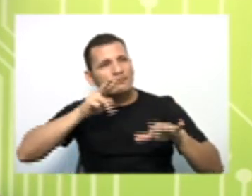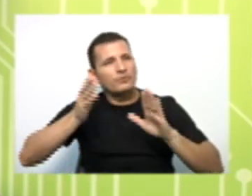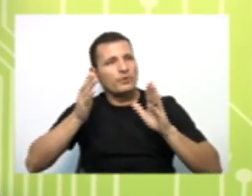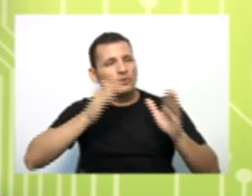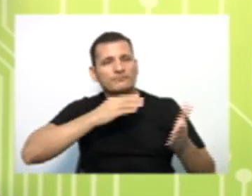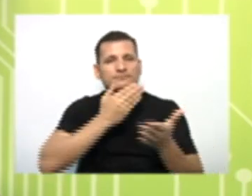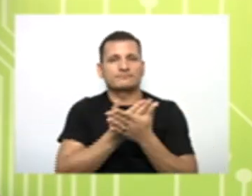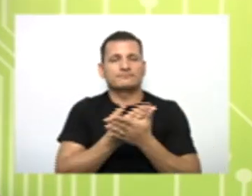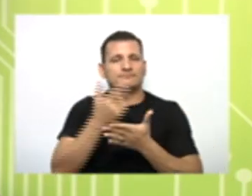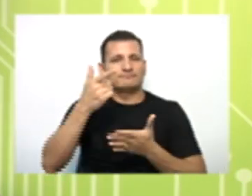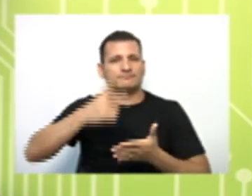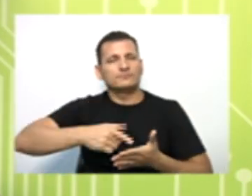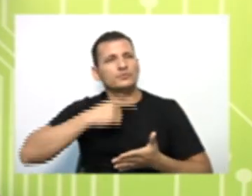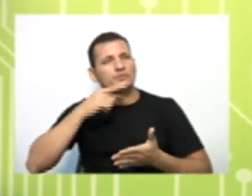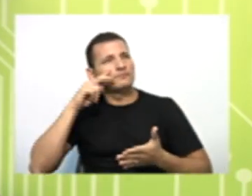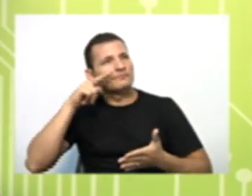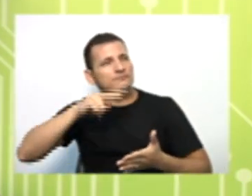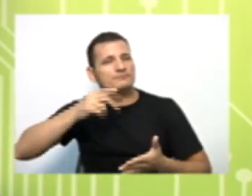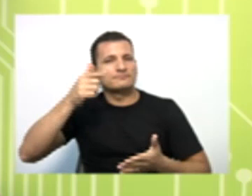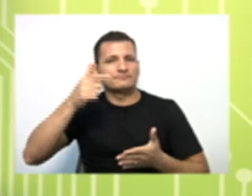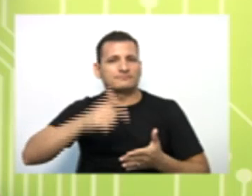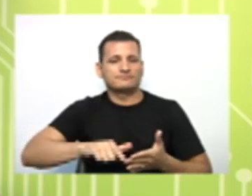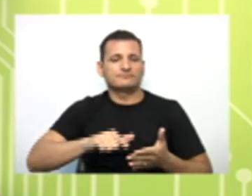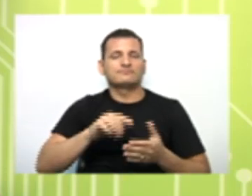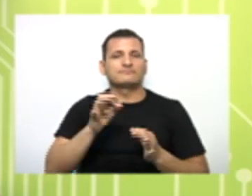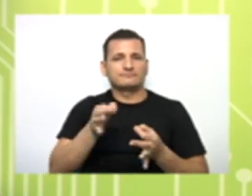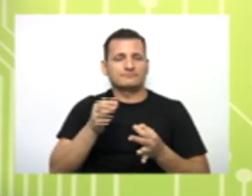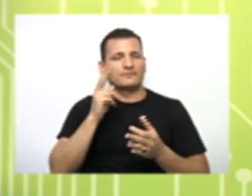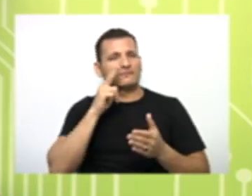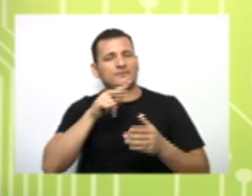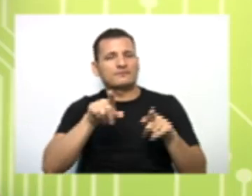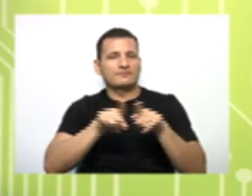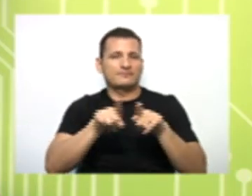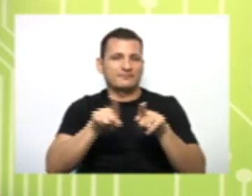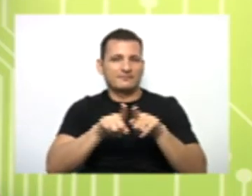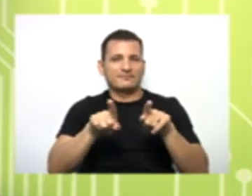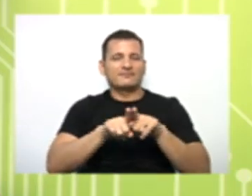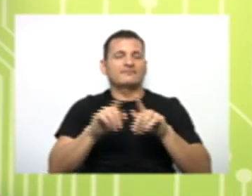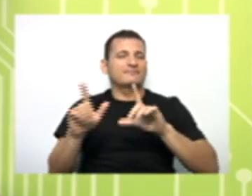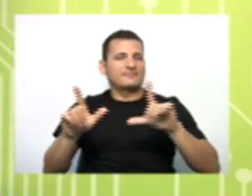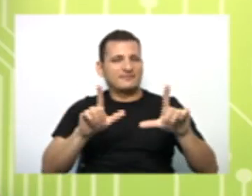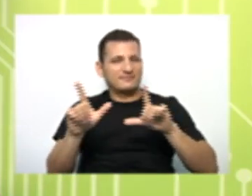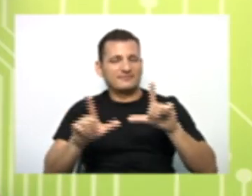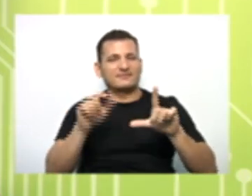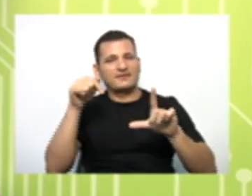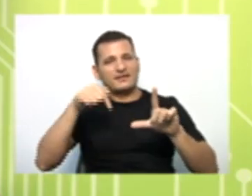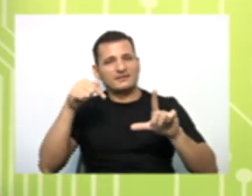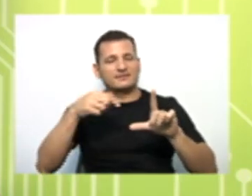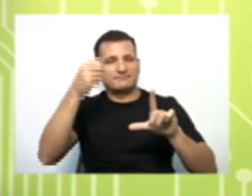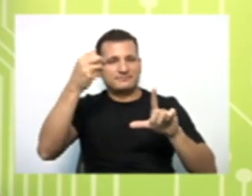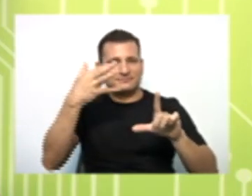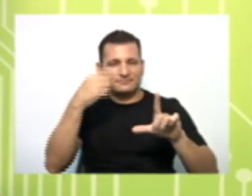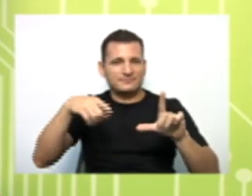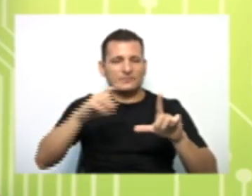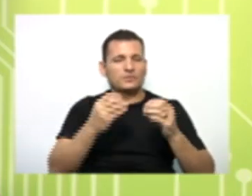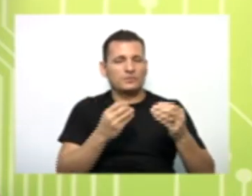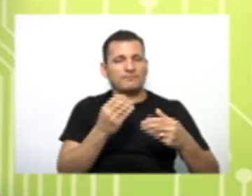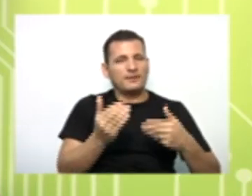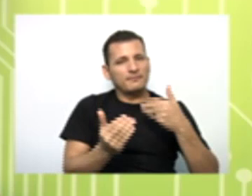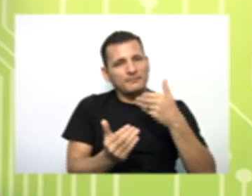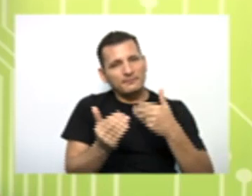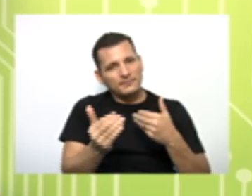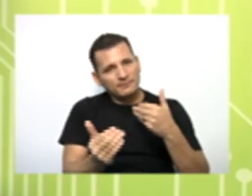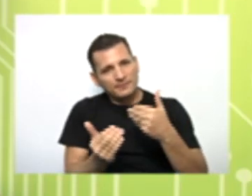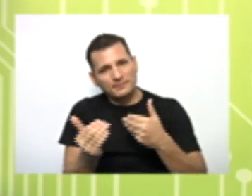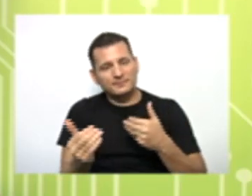novamente, tira dúvida, rever esse nosso tutorial que eu já venho fazendo com vocês aqui, o passo a passo, tá? Por